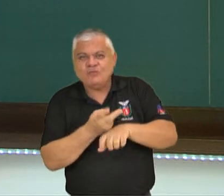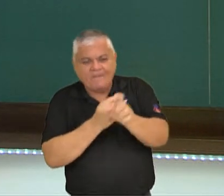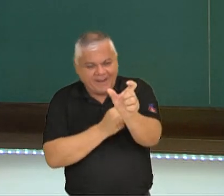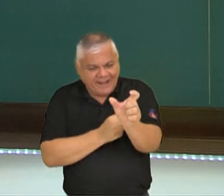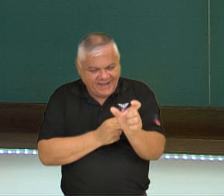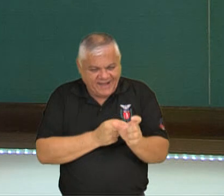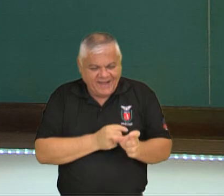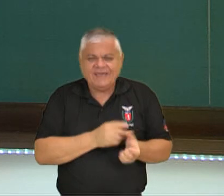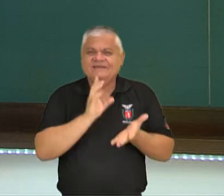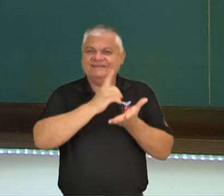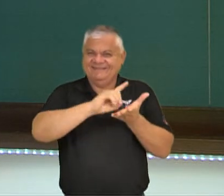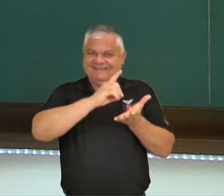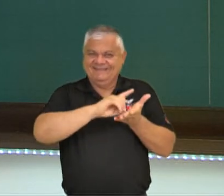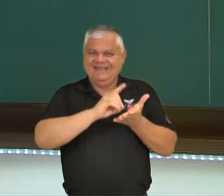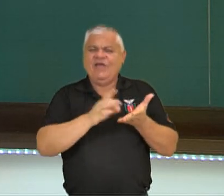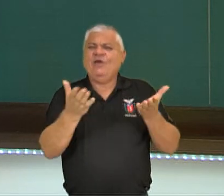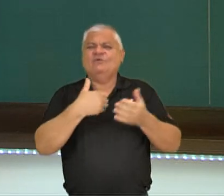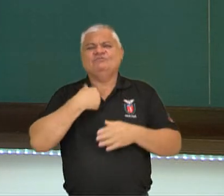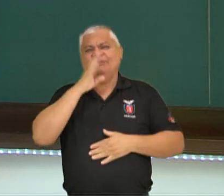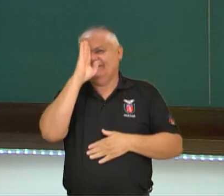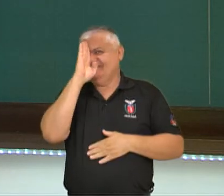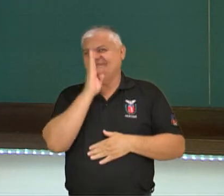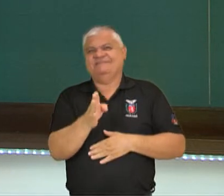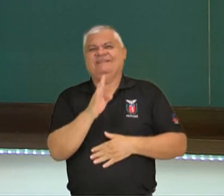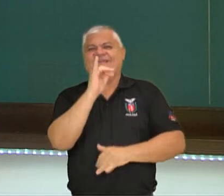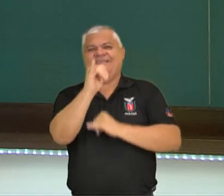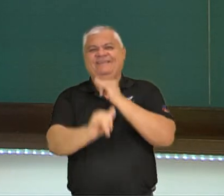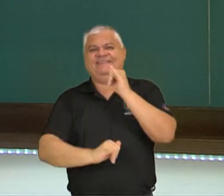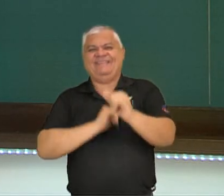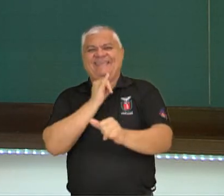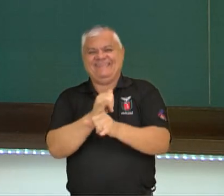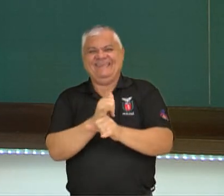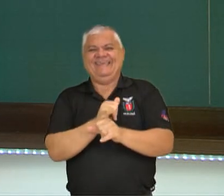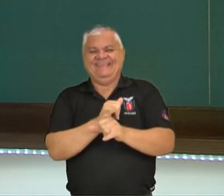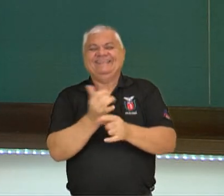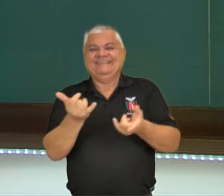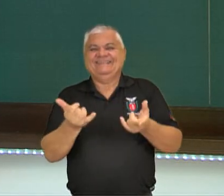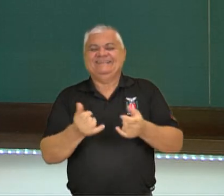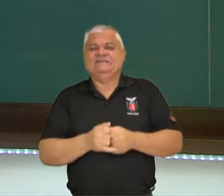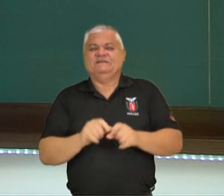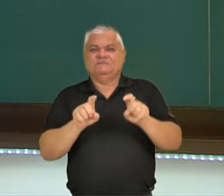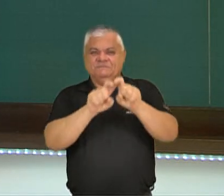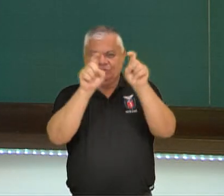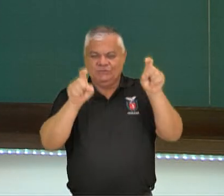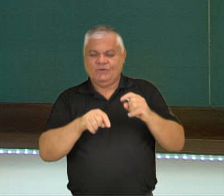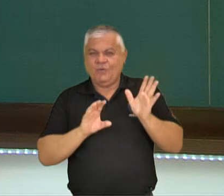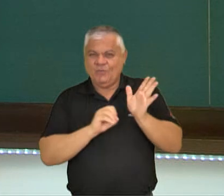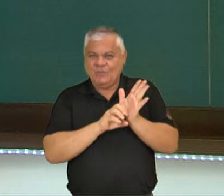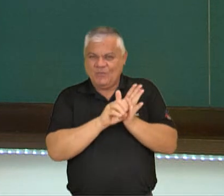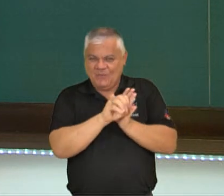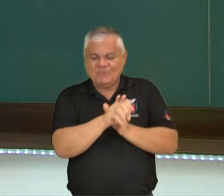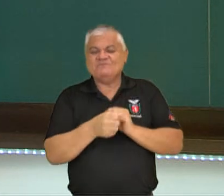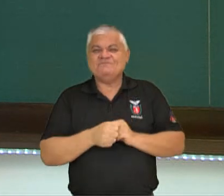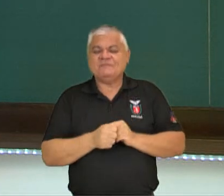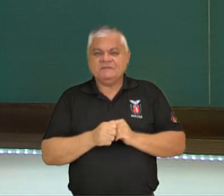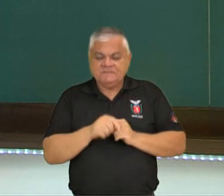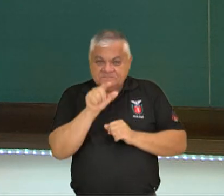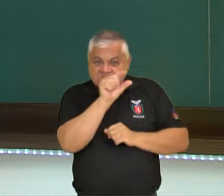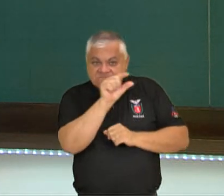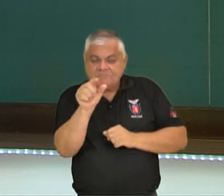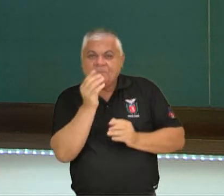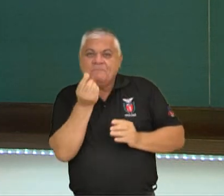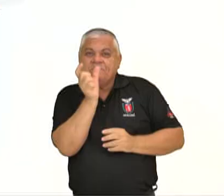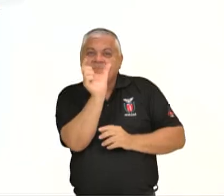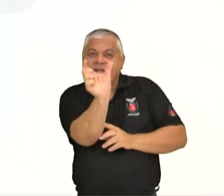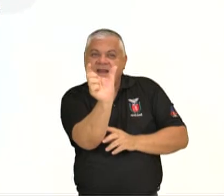não precisa mais usar esse livro, a gente tem, né, os recursos online. Então eu fui lá no dicionário do Google, né, o dicionário online